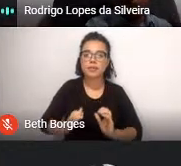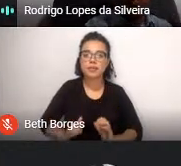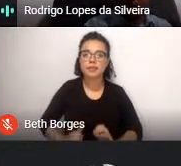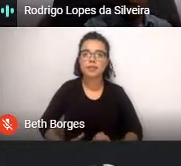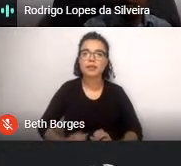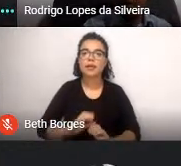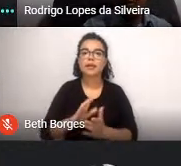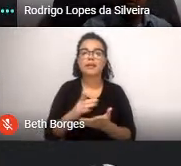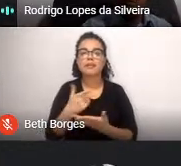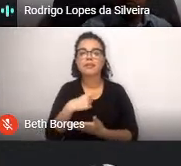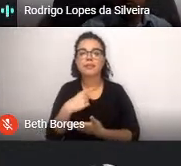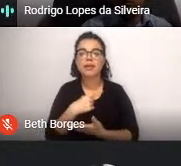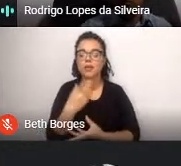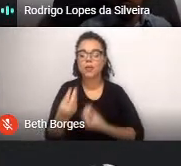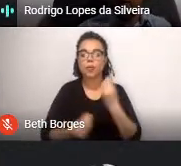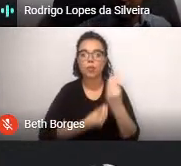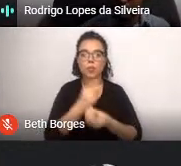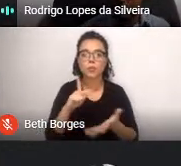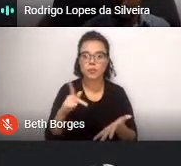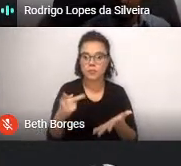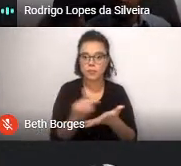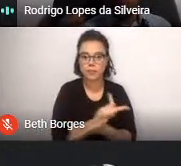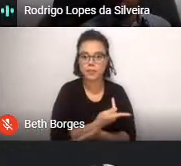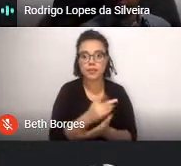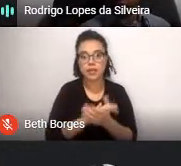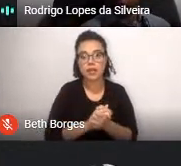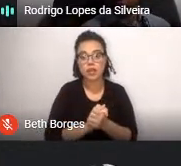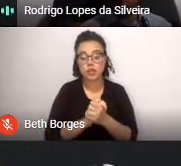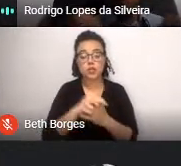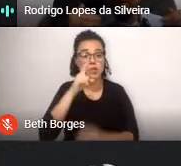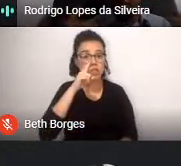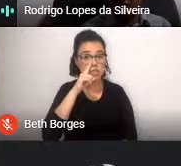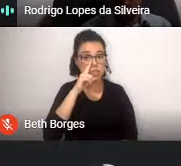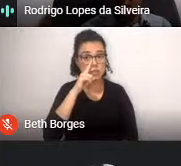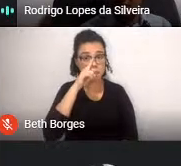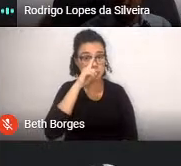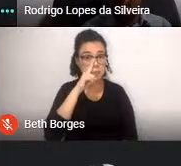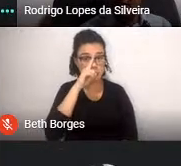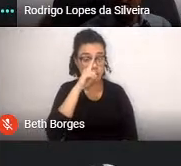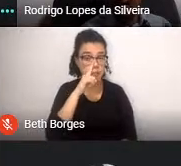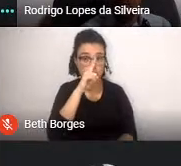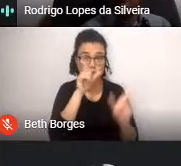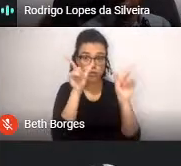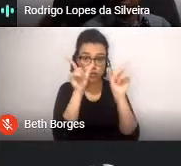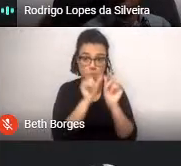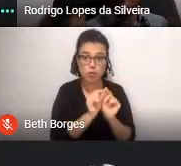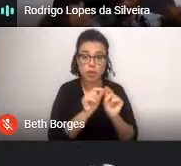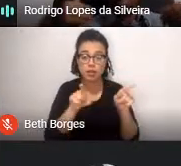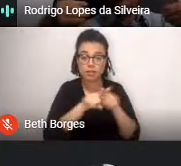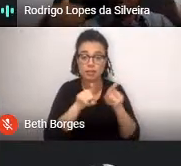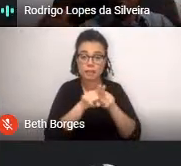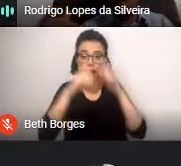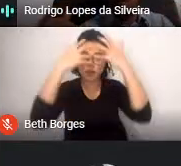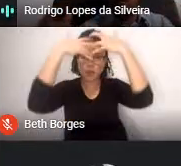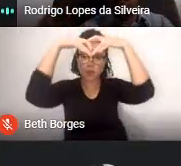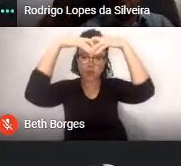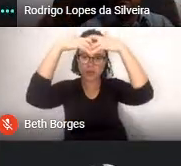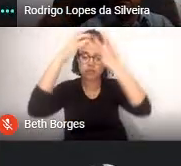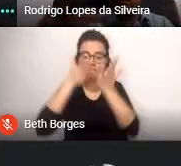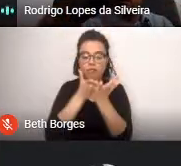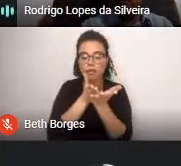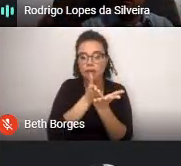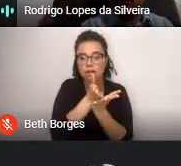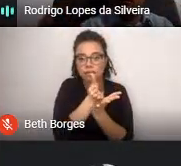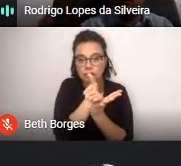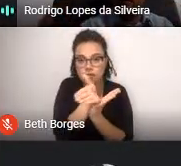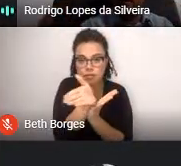e fuga, diminuindo o risco de distorções cognitivas, elucidando esse enfrentamento.